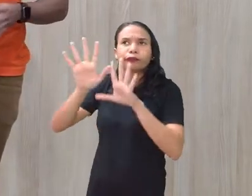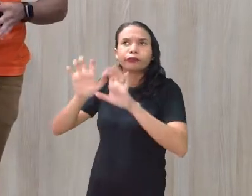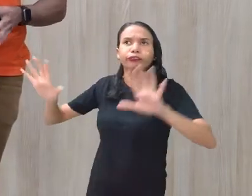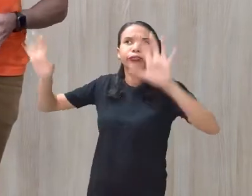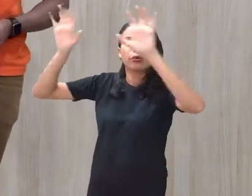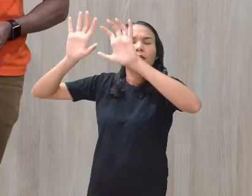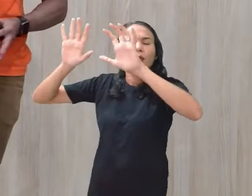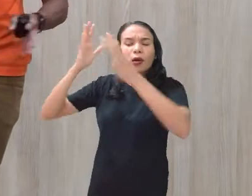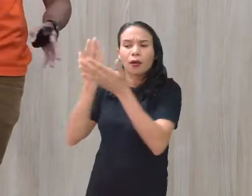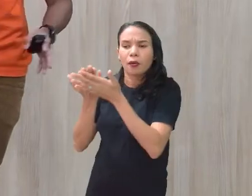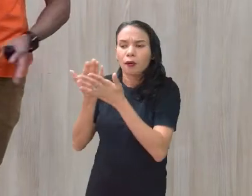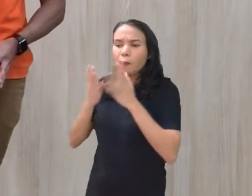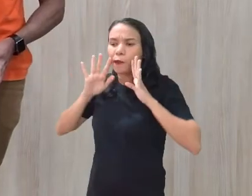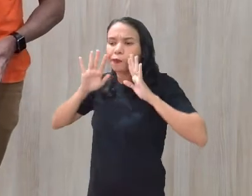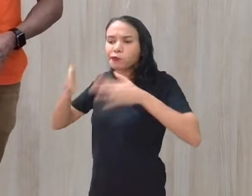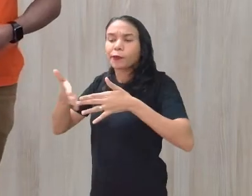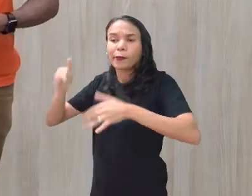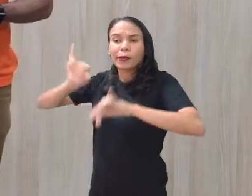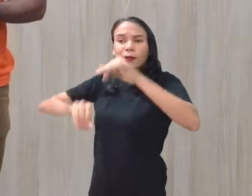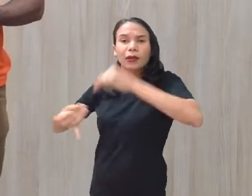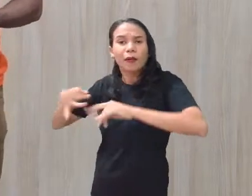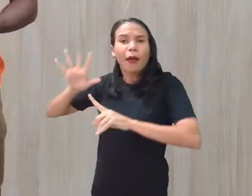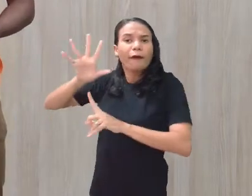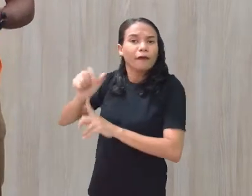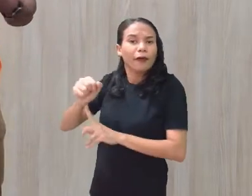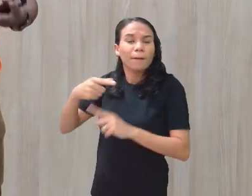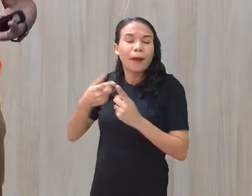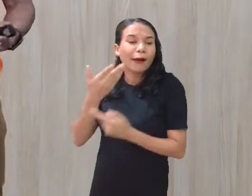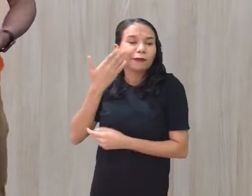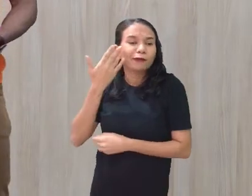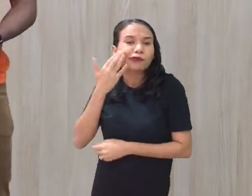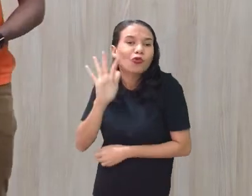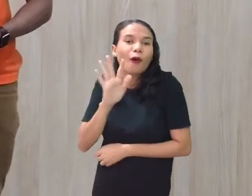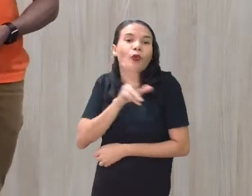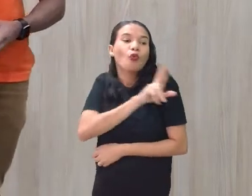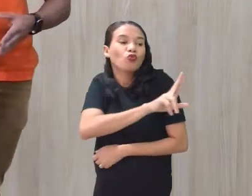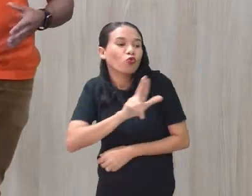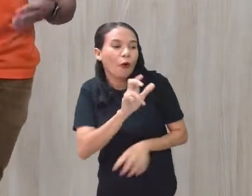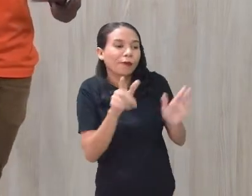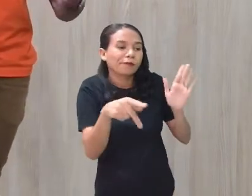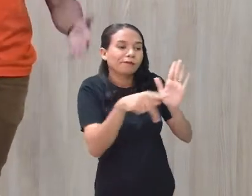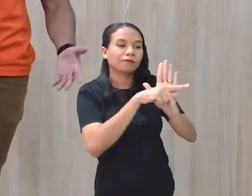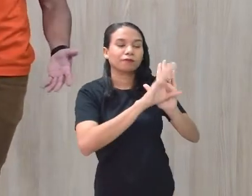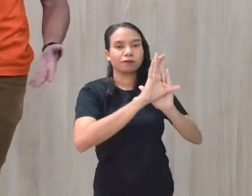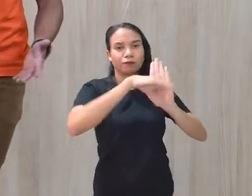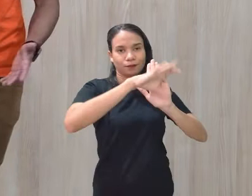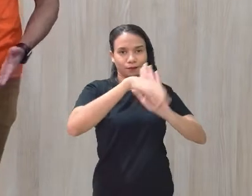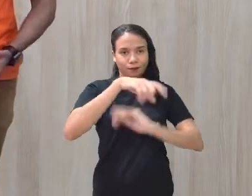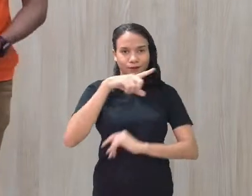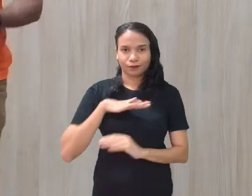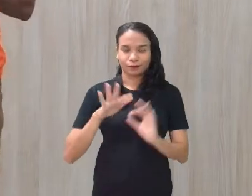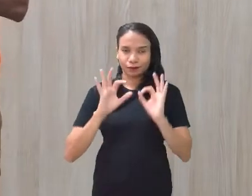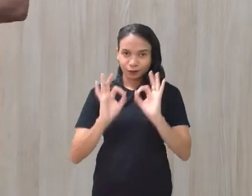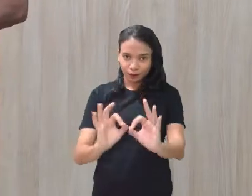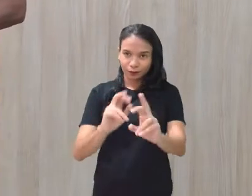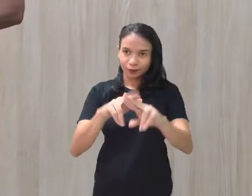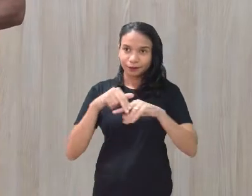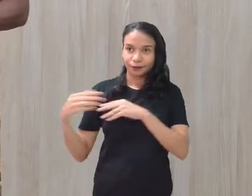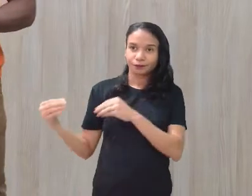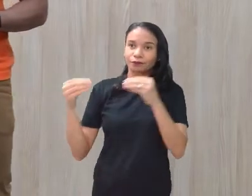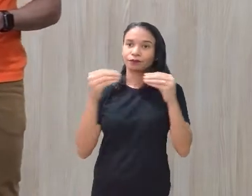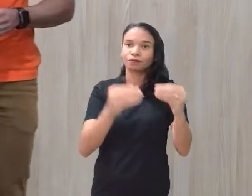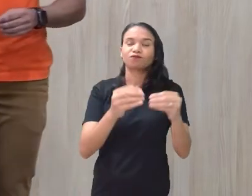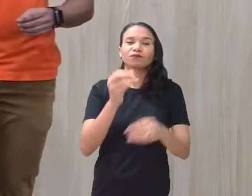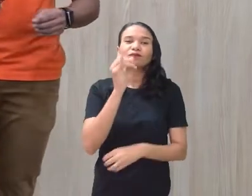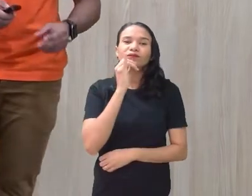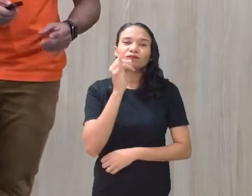estudando algo voltado para física e química, mas a gente só não sabe o nome daquilo que a gente está fazendo, certo? Então eu trouxe aqui alguns